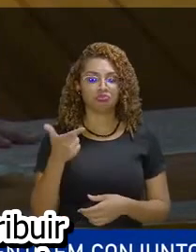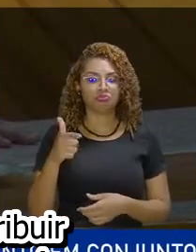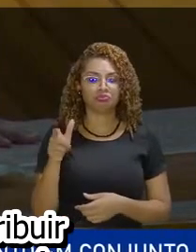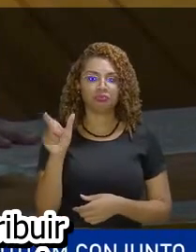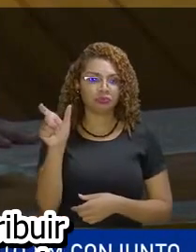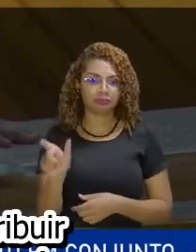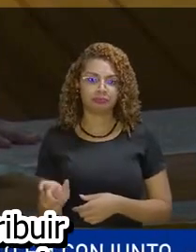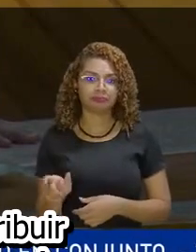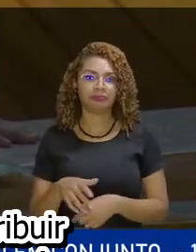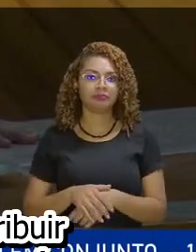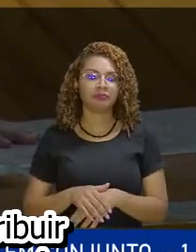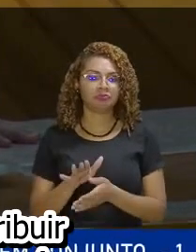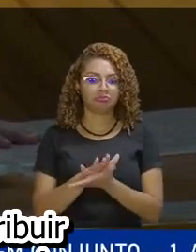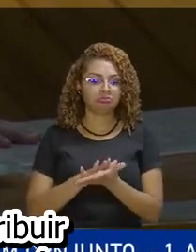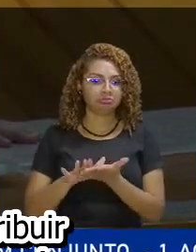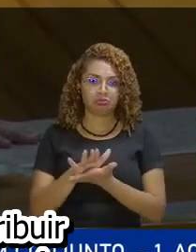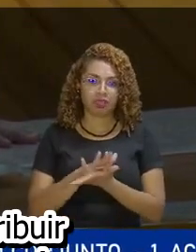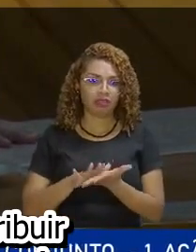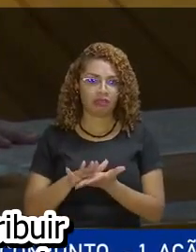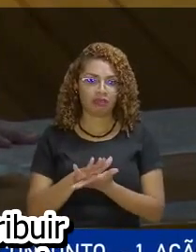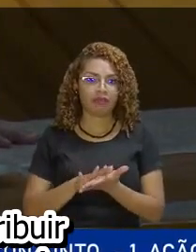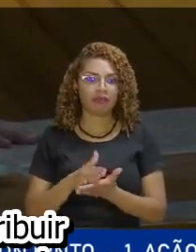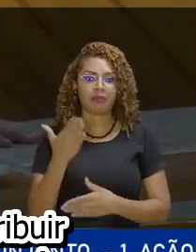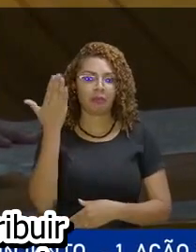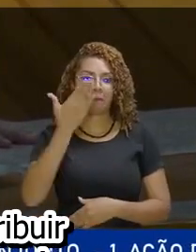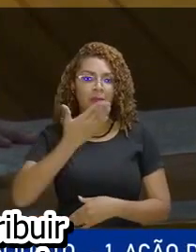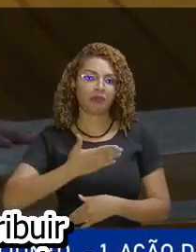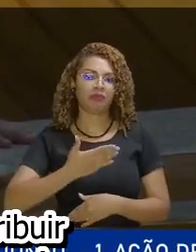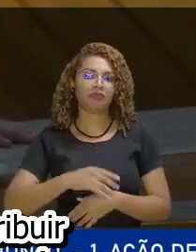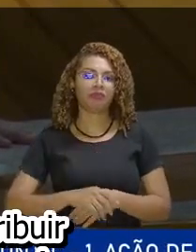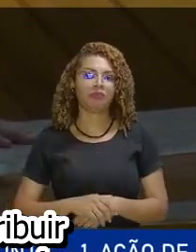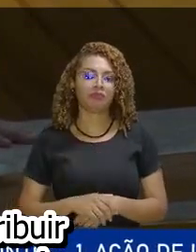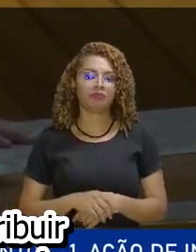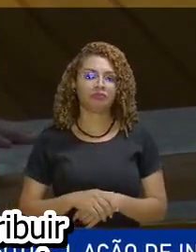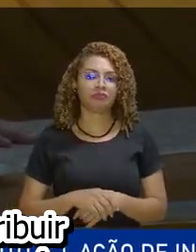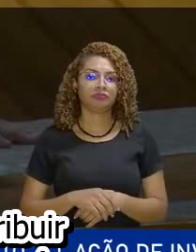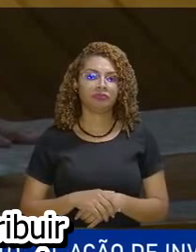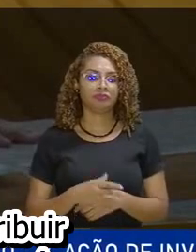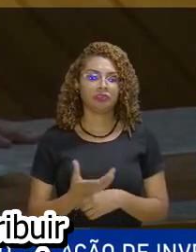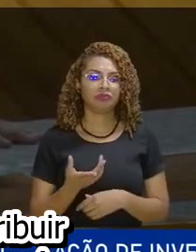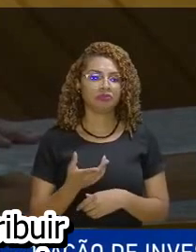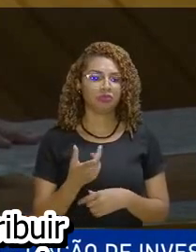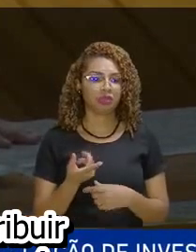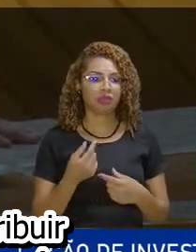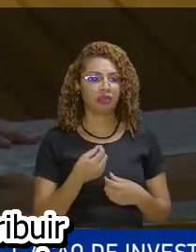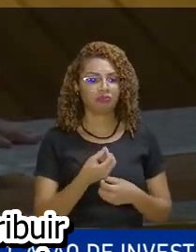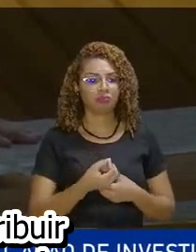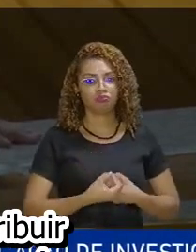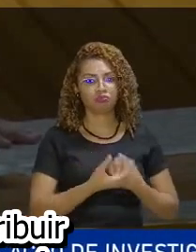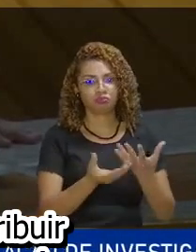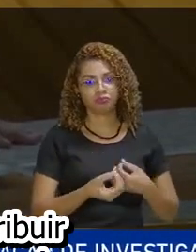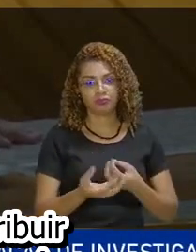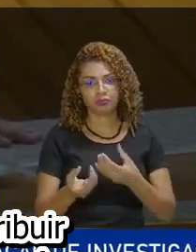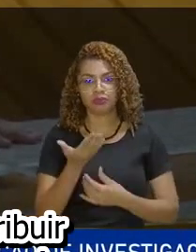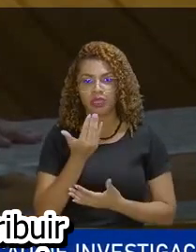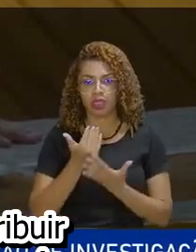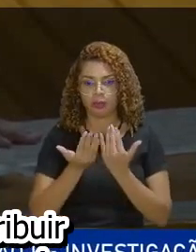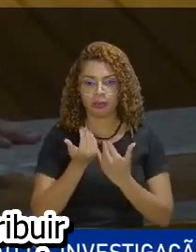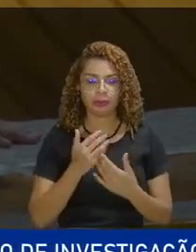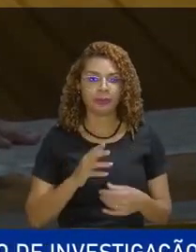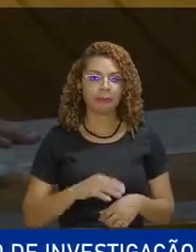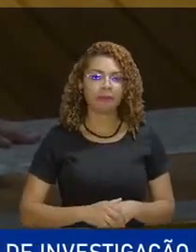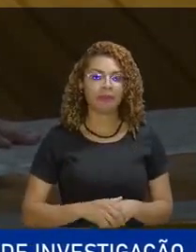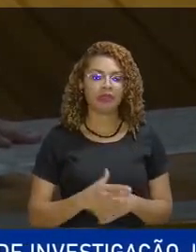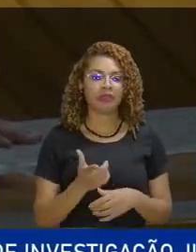Não é praxe, não faz parte dessa prática, você distribuir cestas básicas com 2 meses de antecedência, 1 mês.